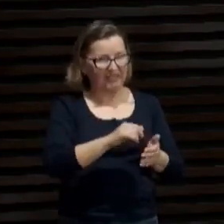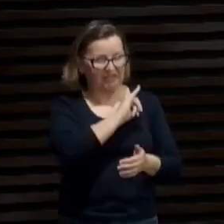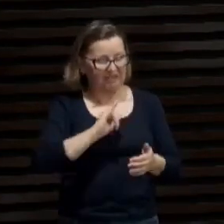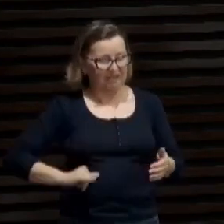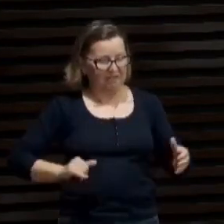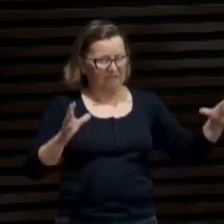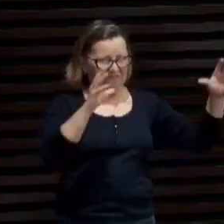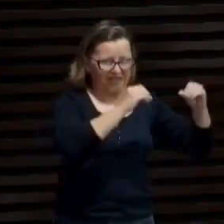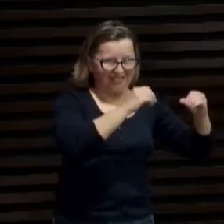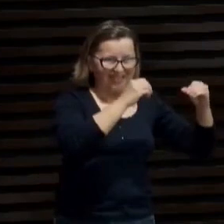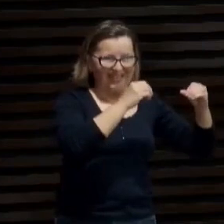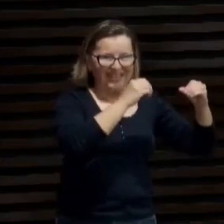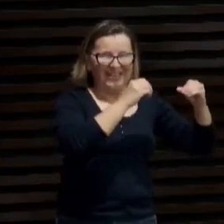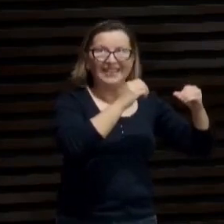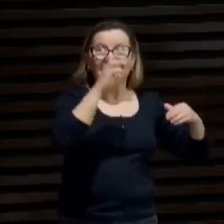Filho do seu amor.